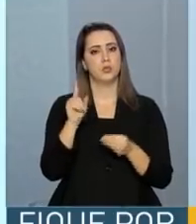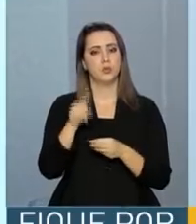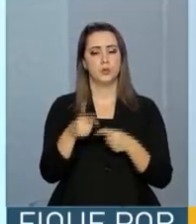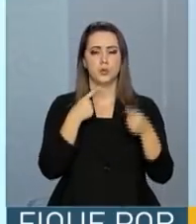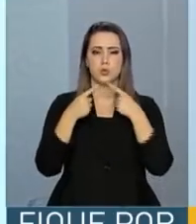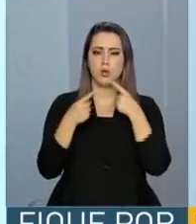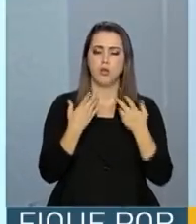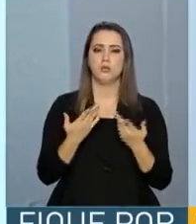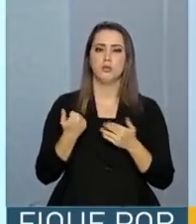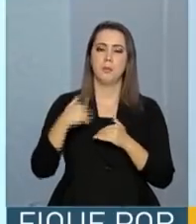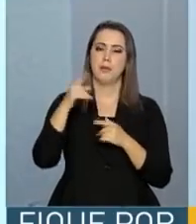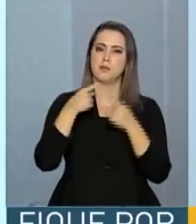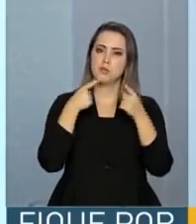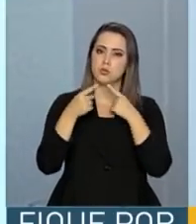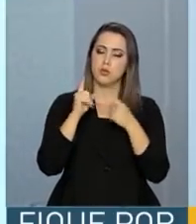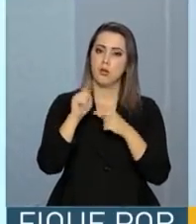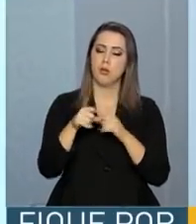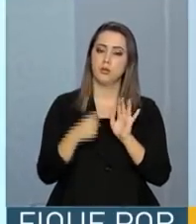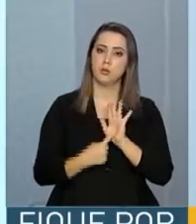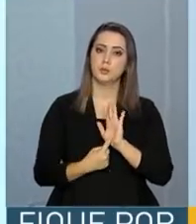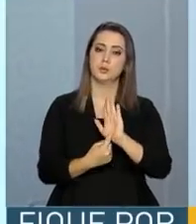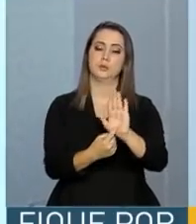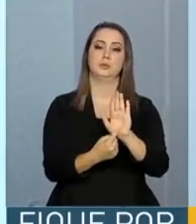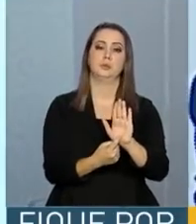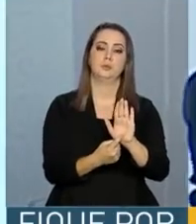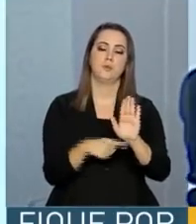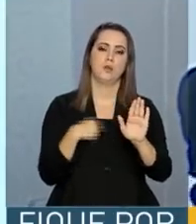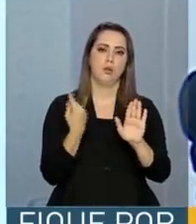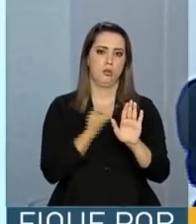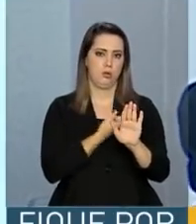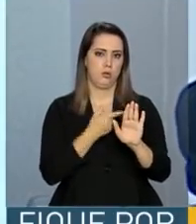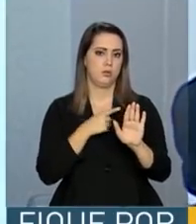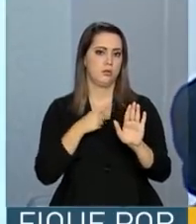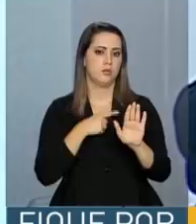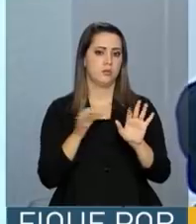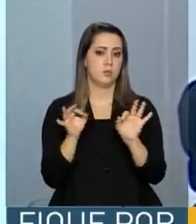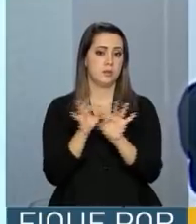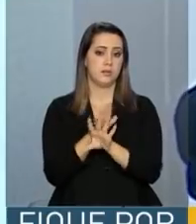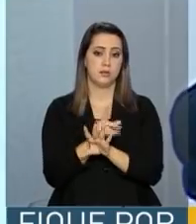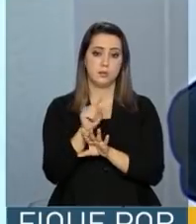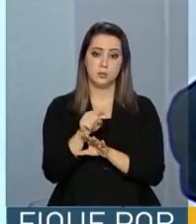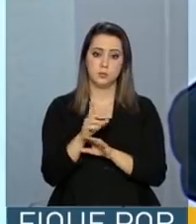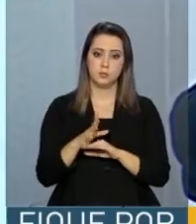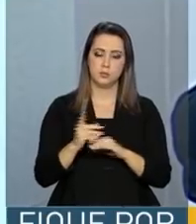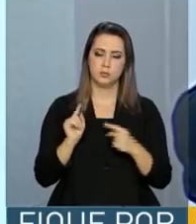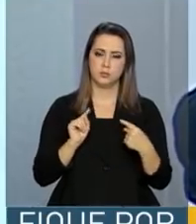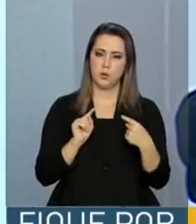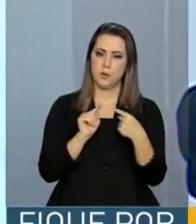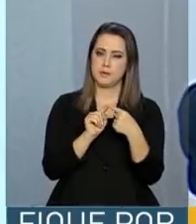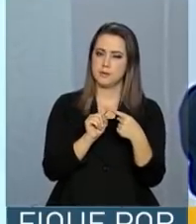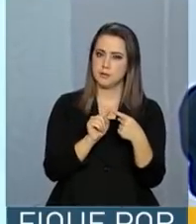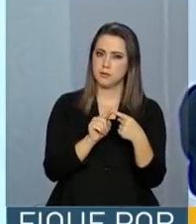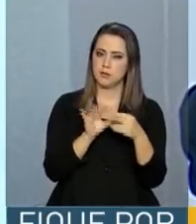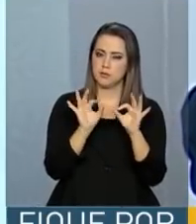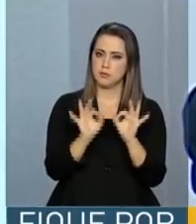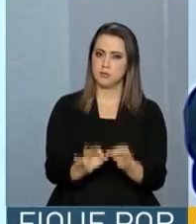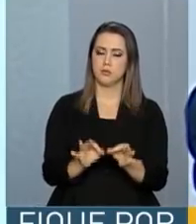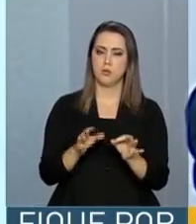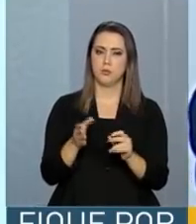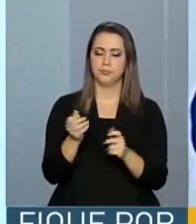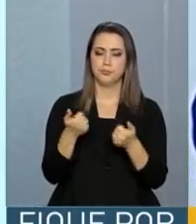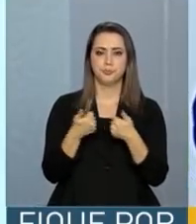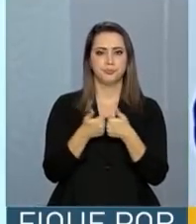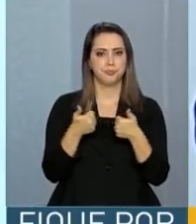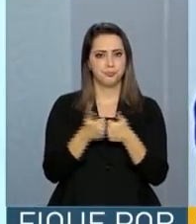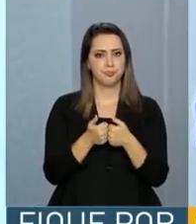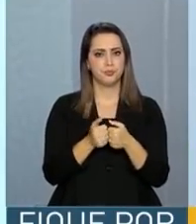e mais do que dialogando mostrando aquele agente nós temos que acabar com essa história da centralização absoluta em torno do poder executivo